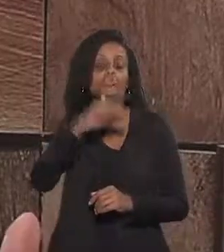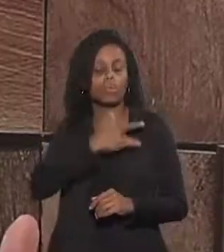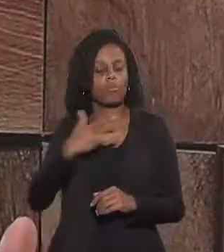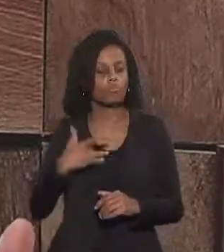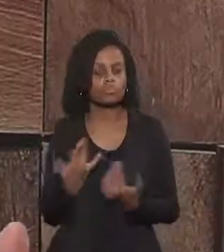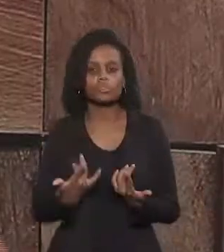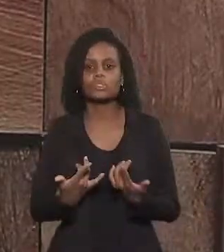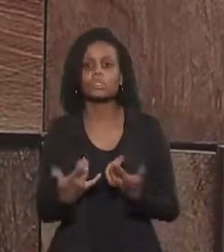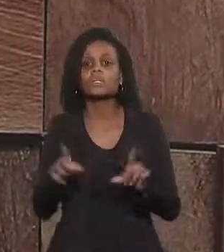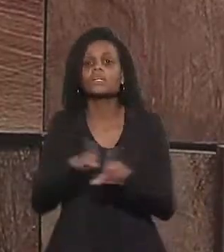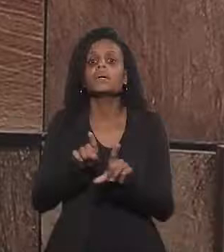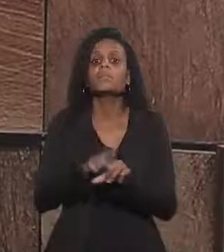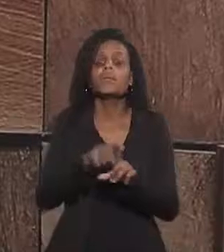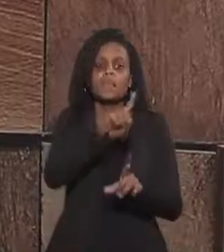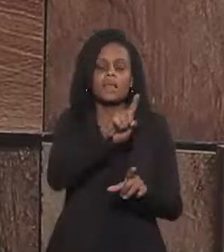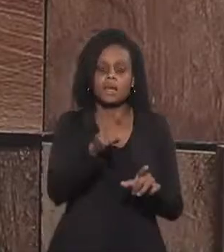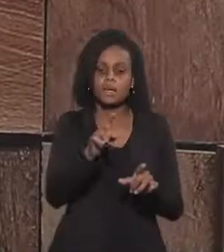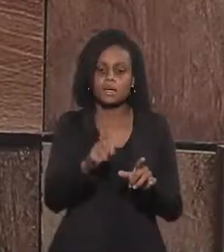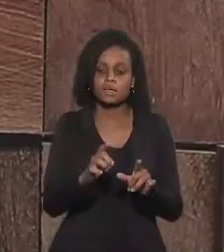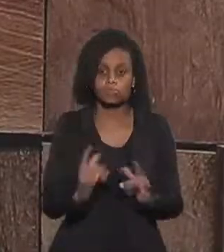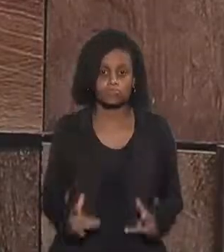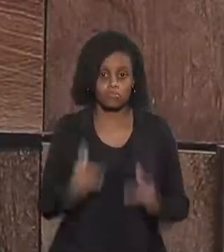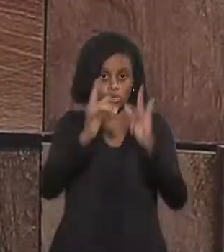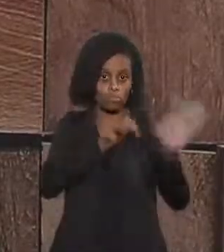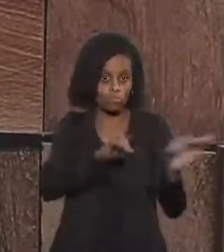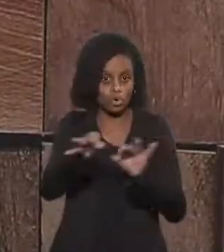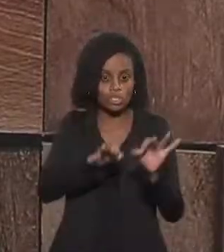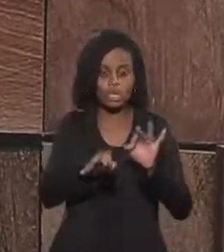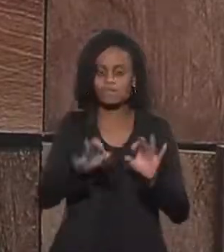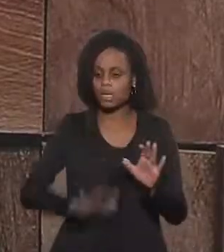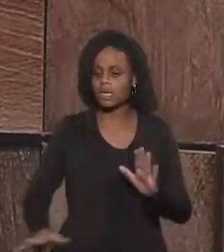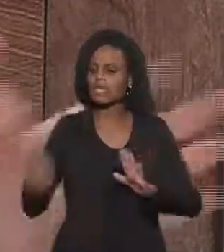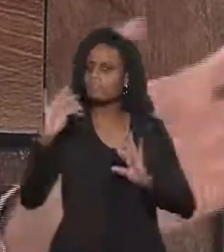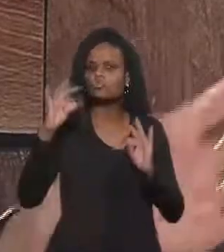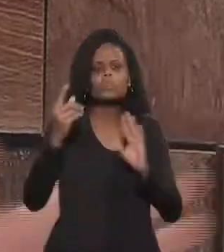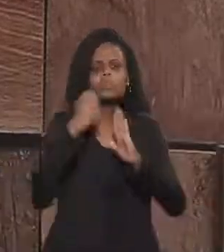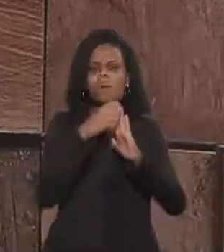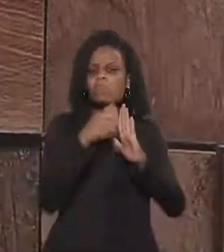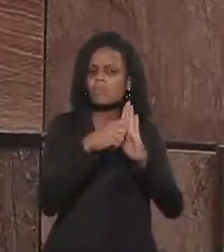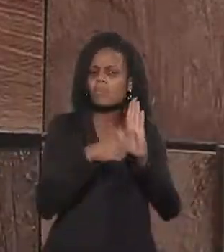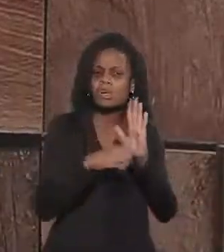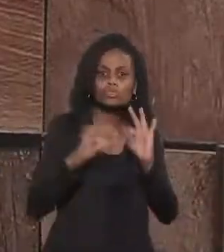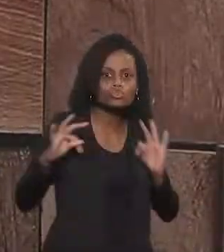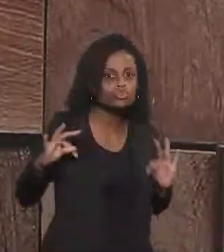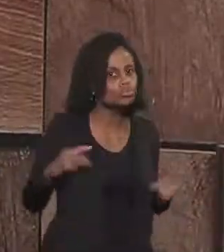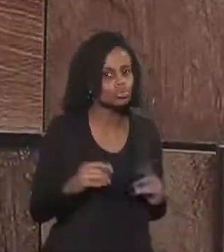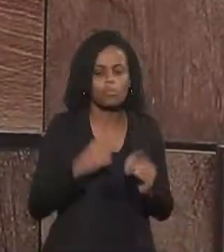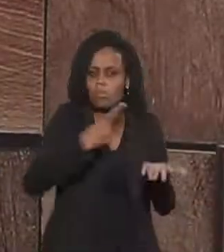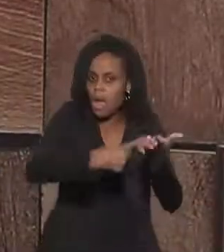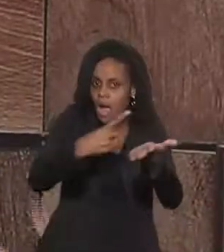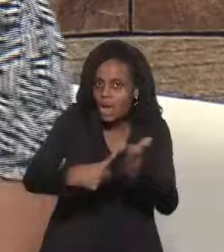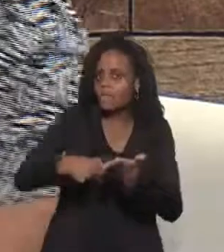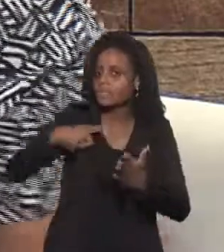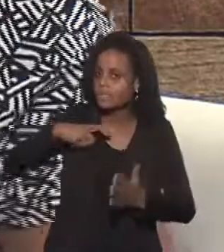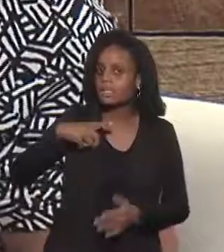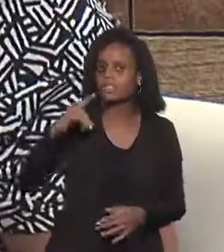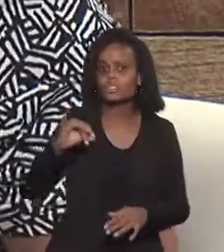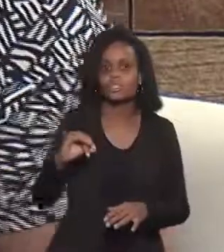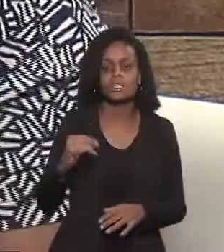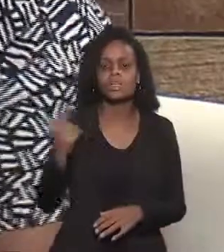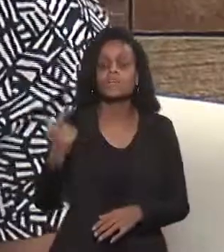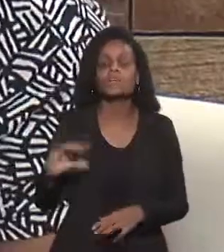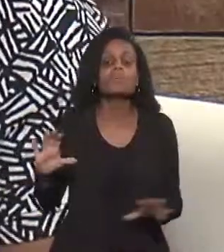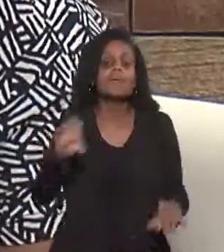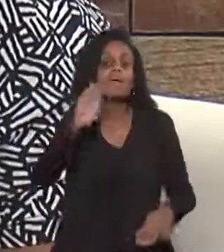sede do projeto, a criança é toda agendada, marcada, não chega correndo para atender. Não é